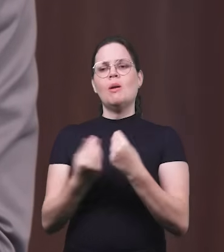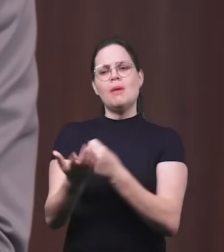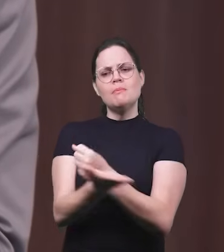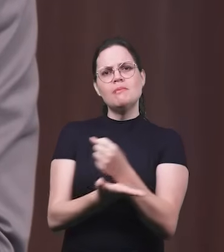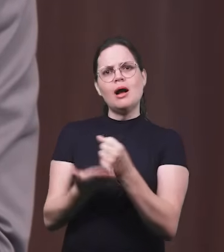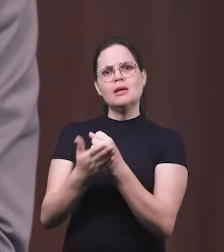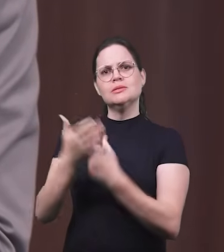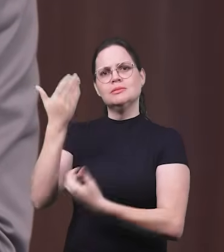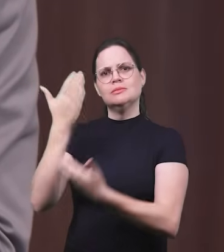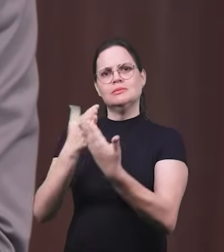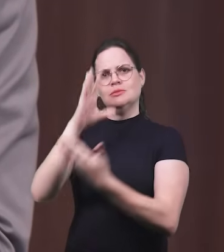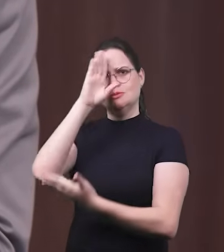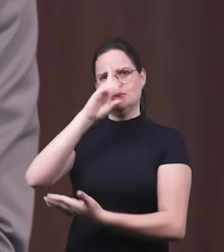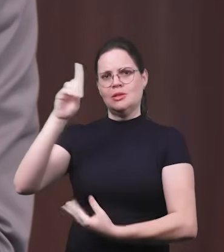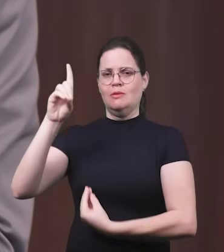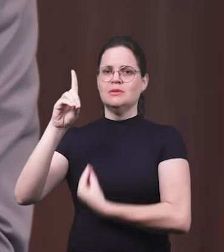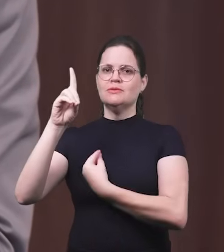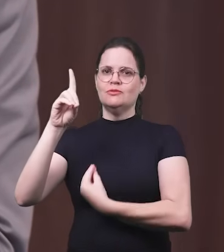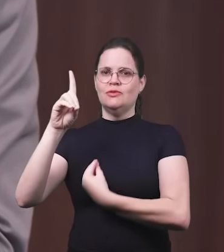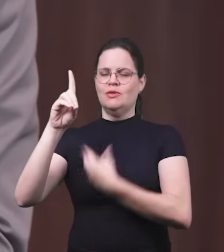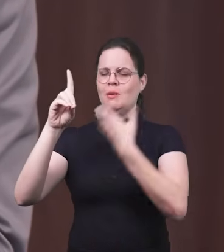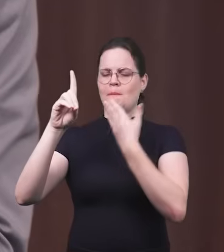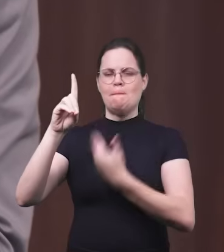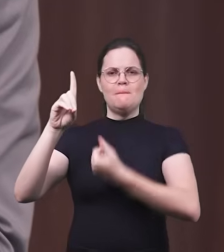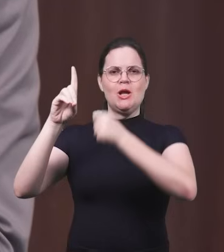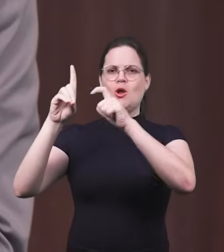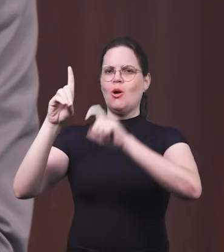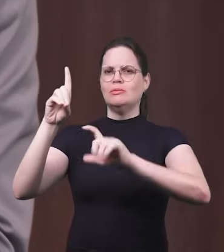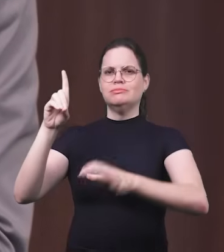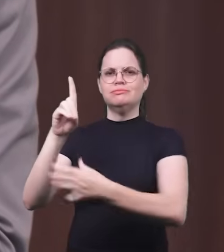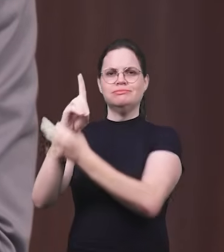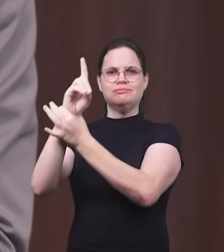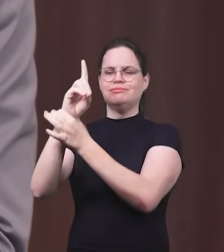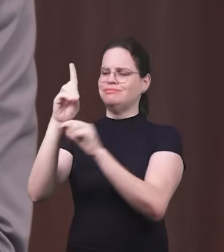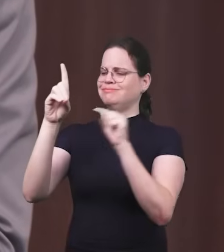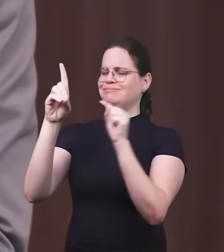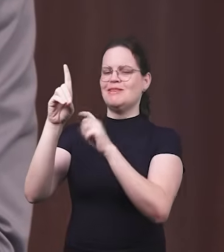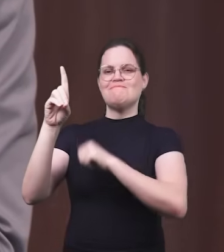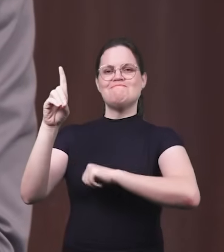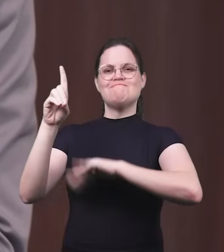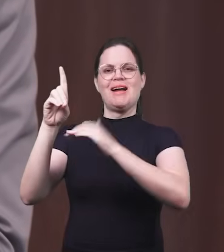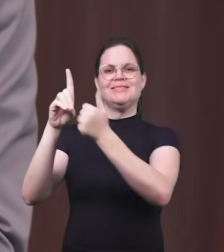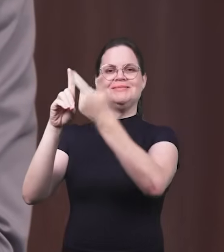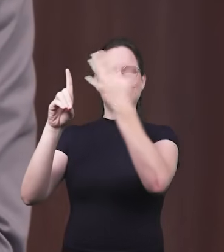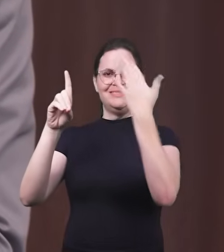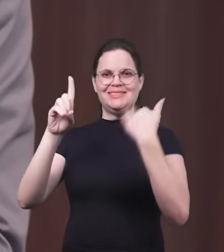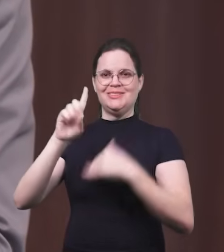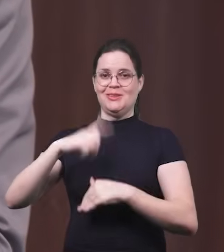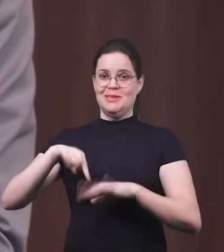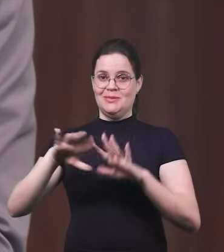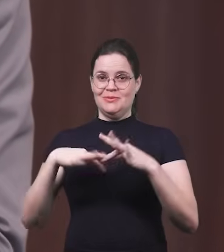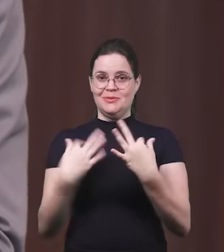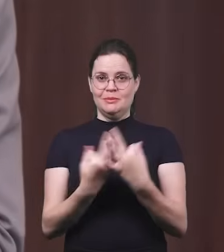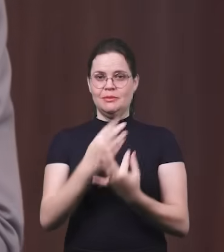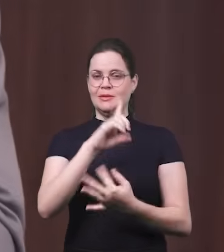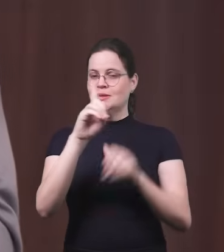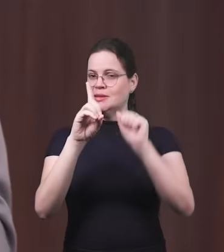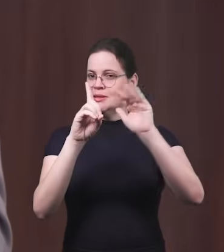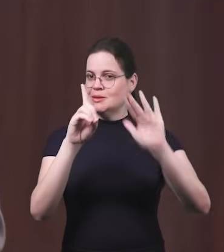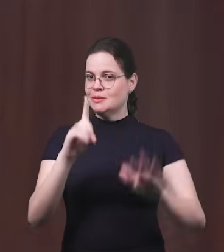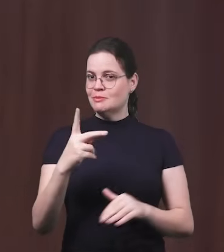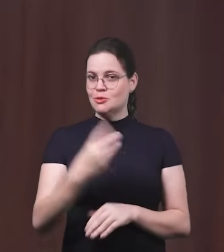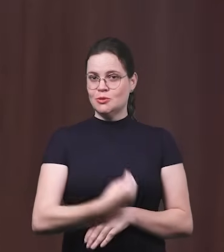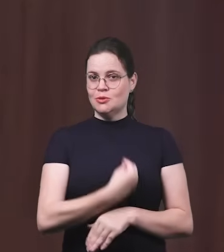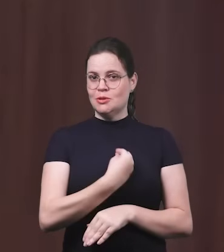do Deus vivo, porque é o lugar mais seguro, que tem mais estabilidade para a nossa família. Que Deus te